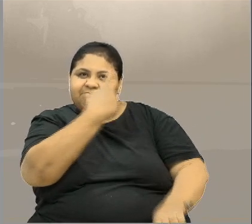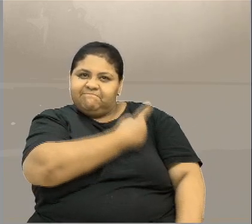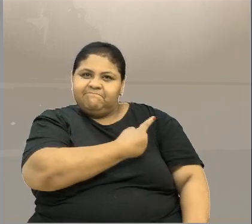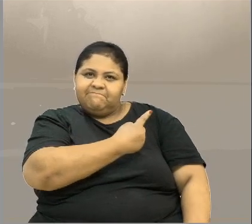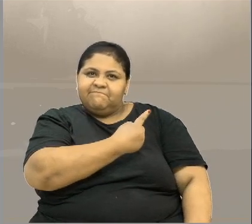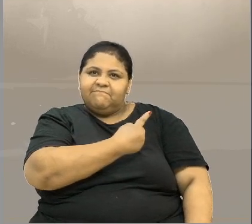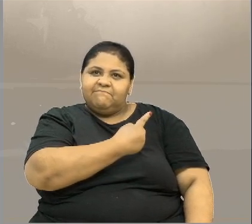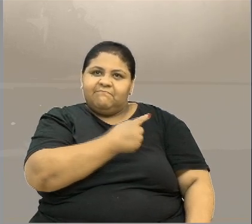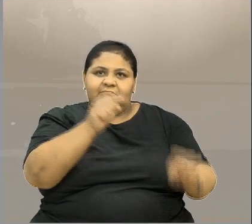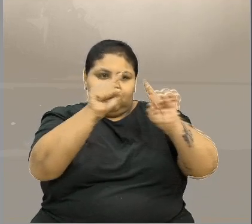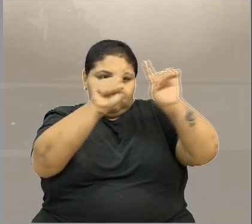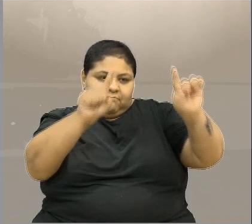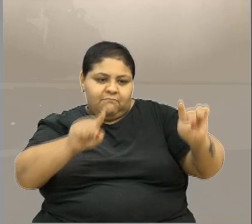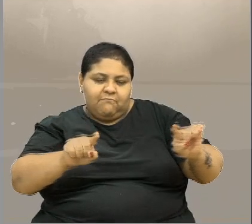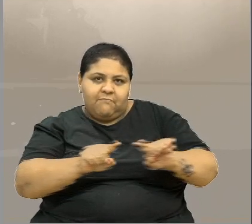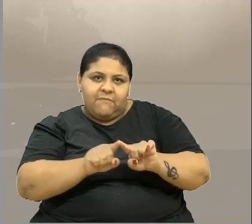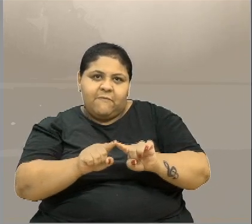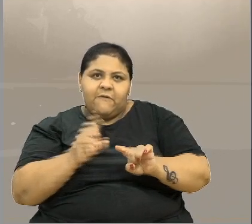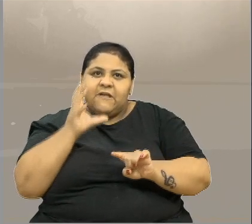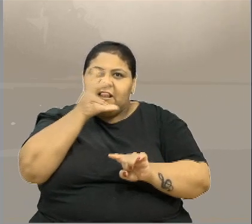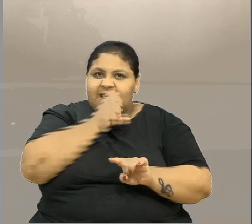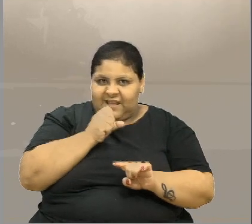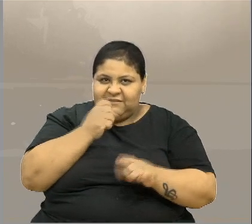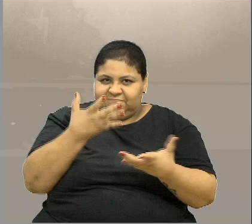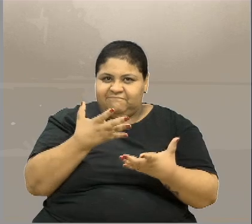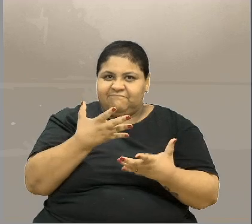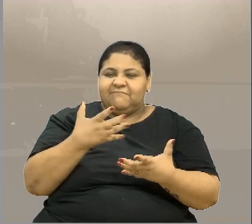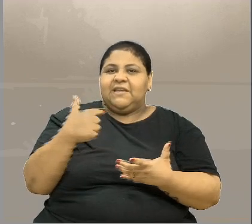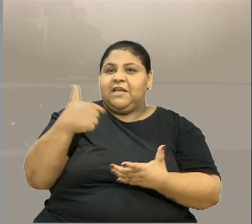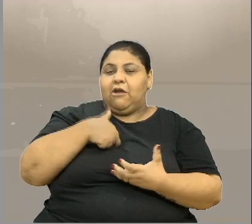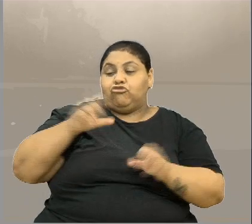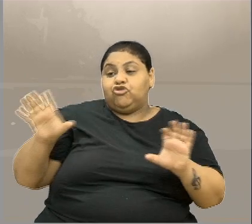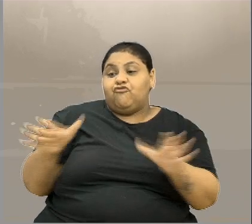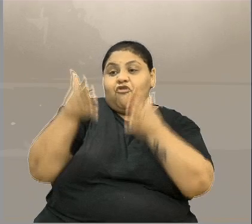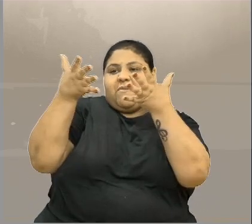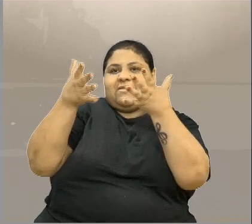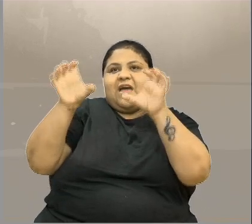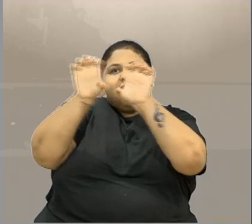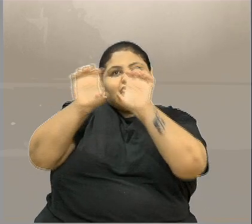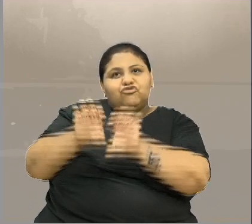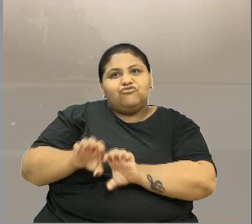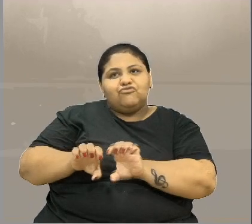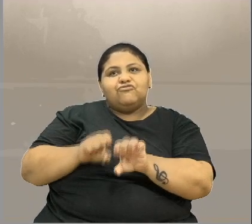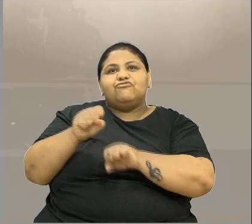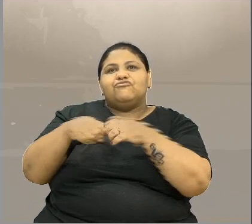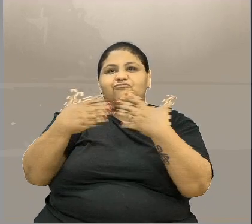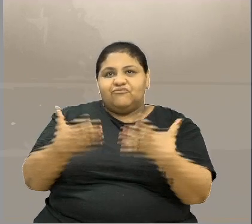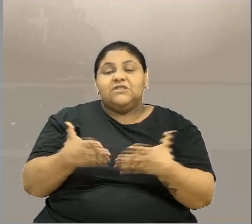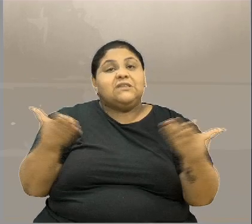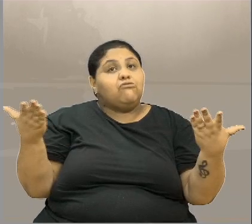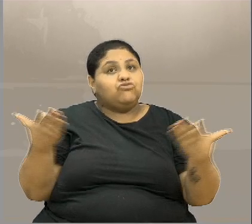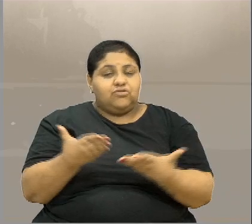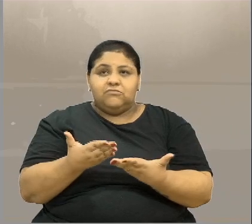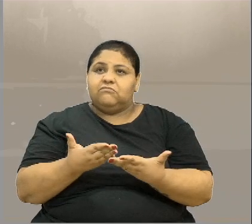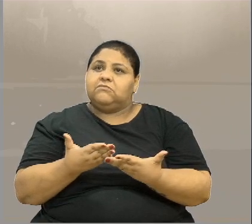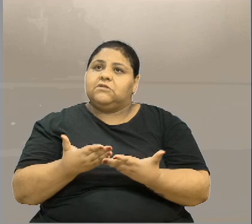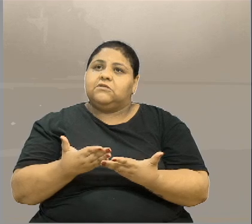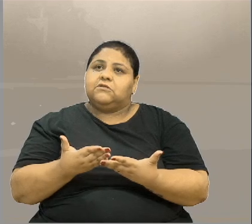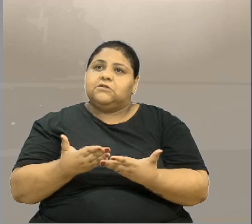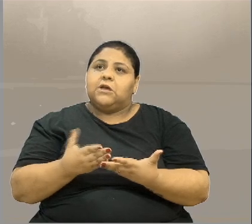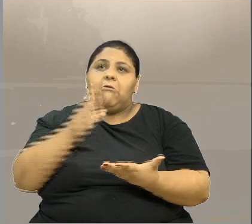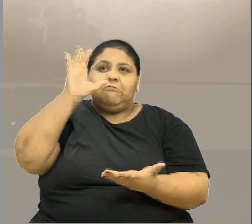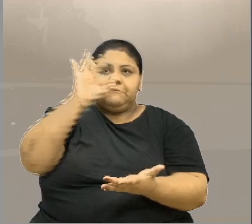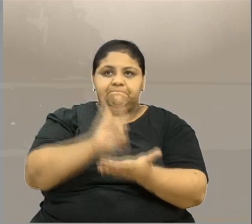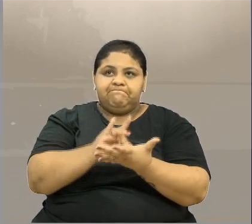forma de fomentar infraestrutura para o ciclista, né? Então esses paraciclos já estão